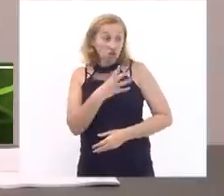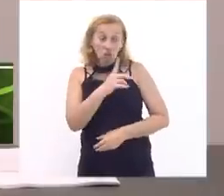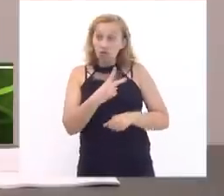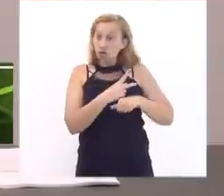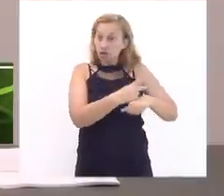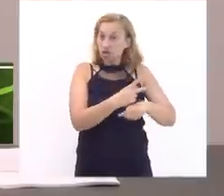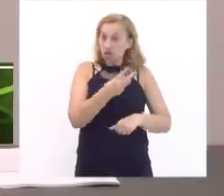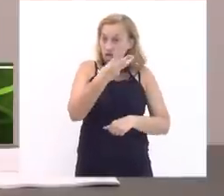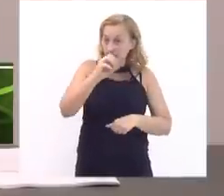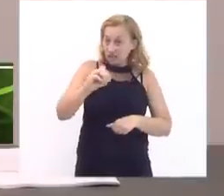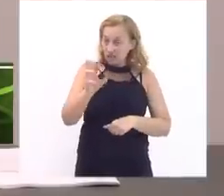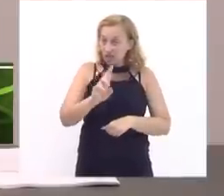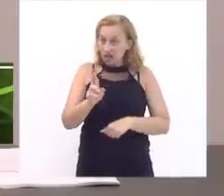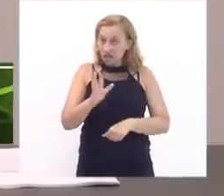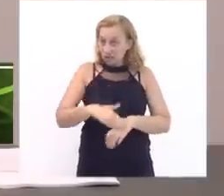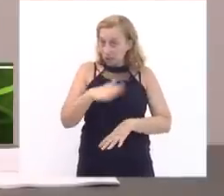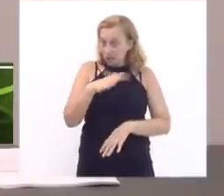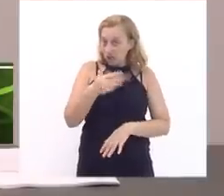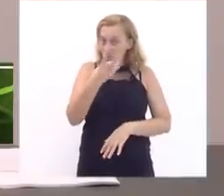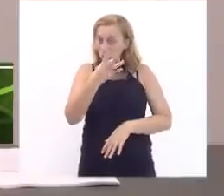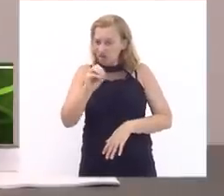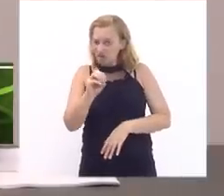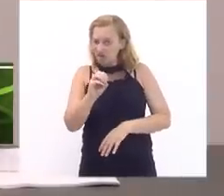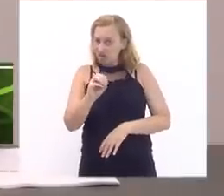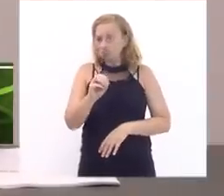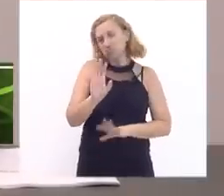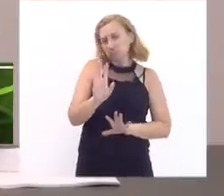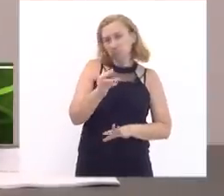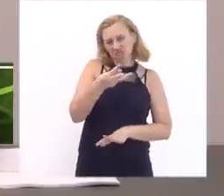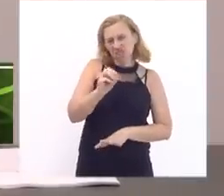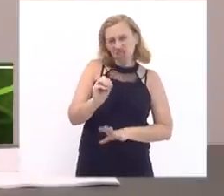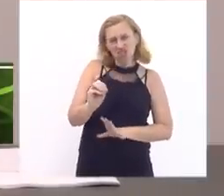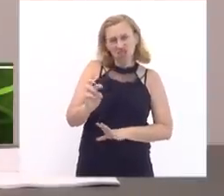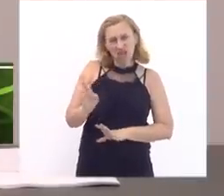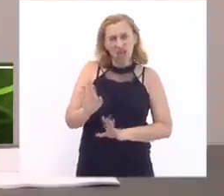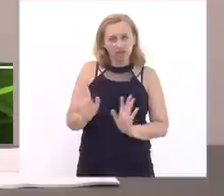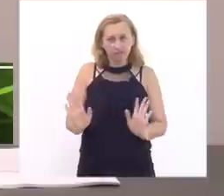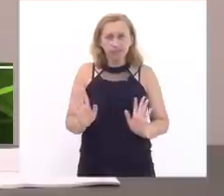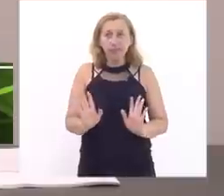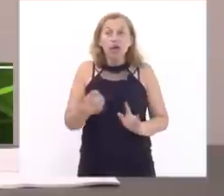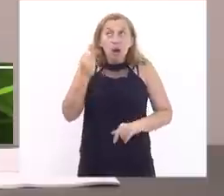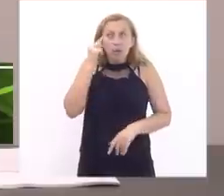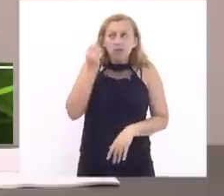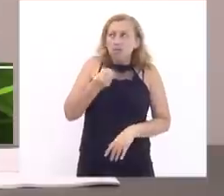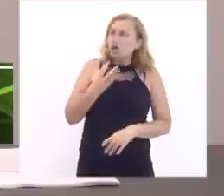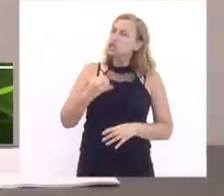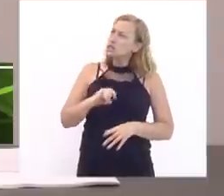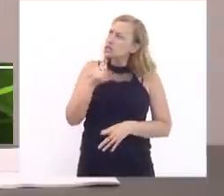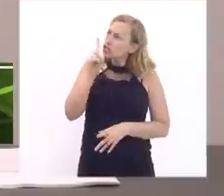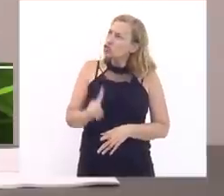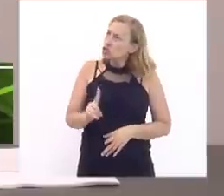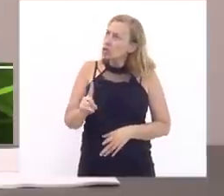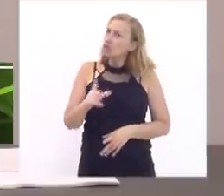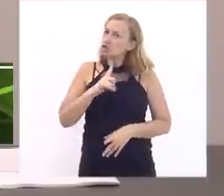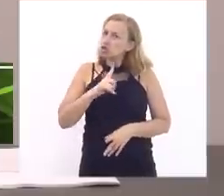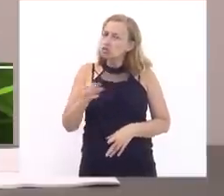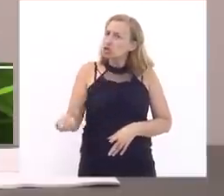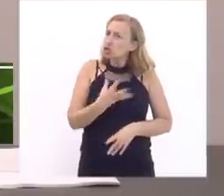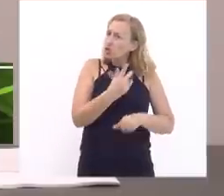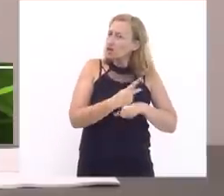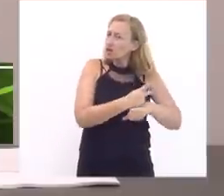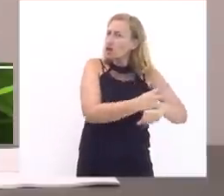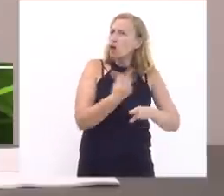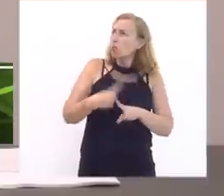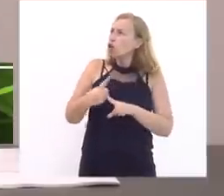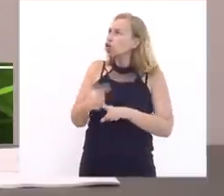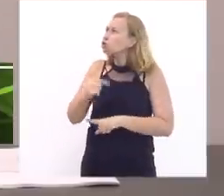gratificação eu ganho R$300 a mais, 400 talvez, 300. Olha, pensando bem, se eu tive o direito dessa nova gratificação, por